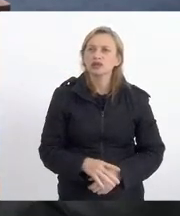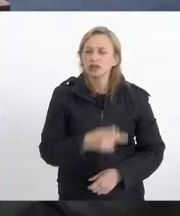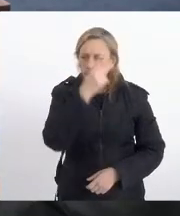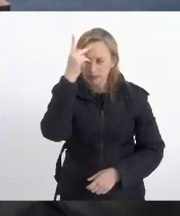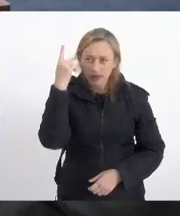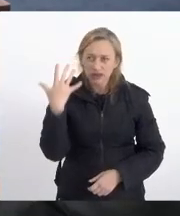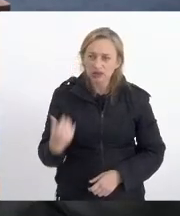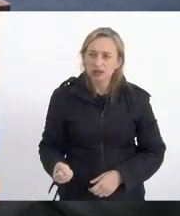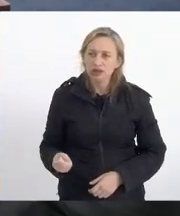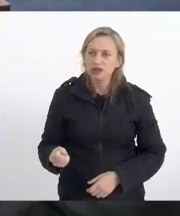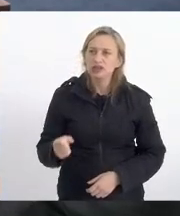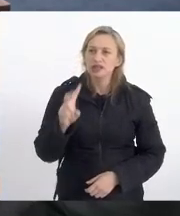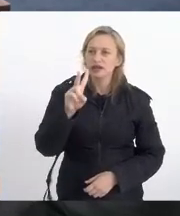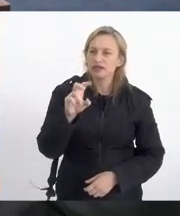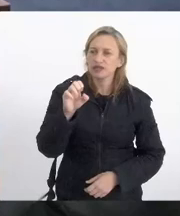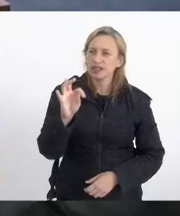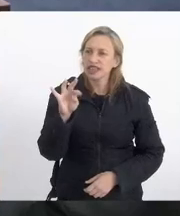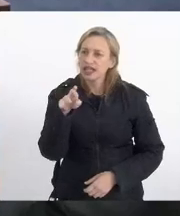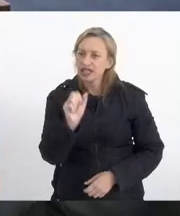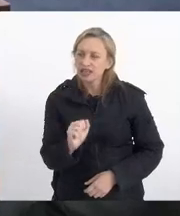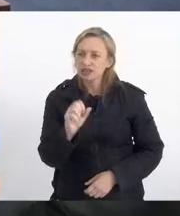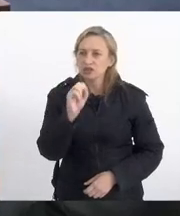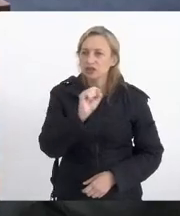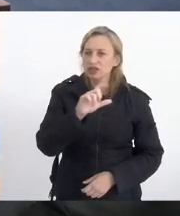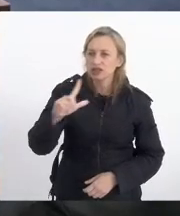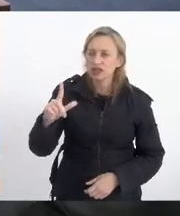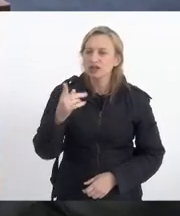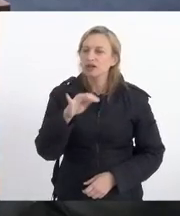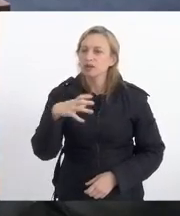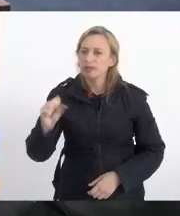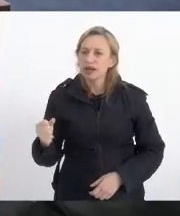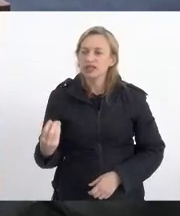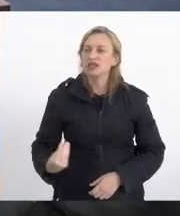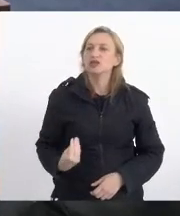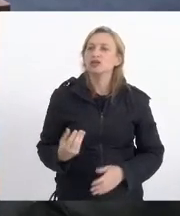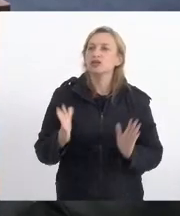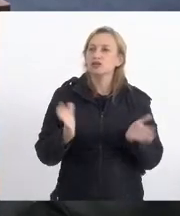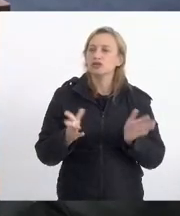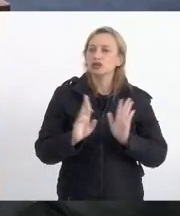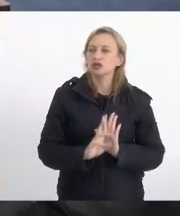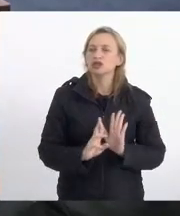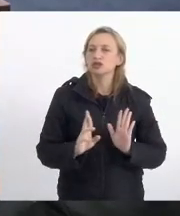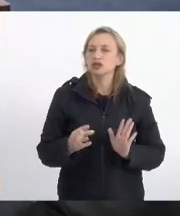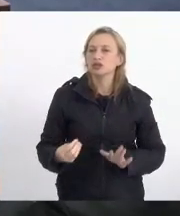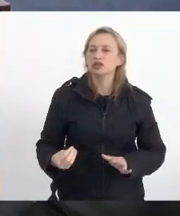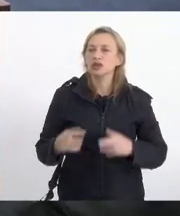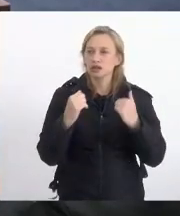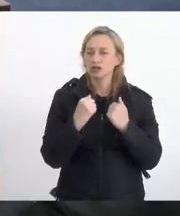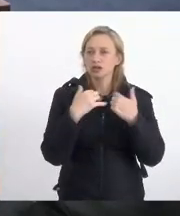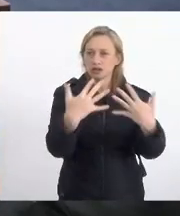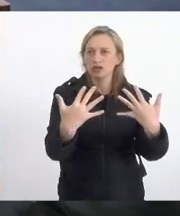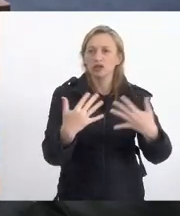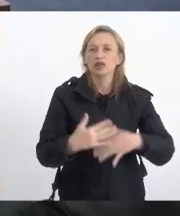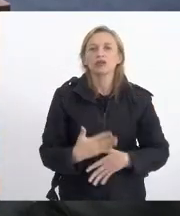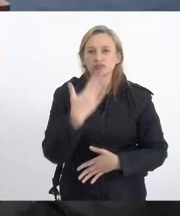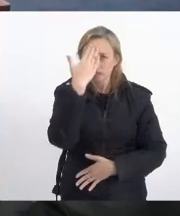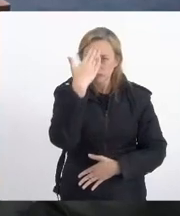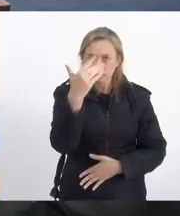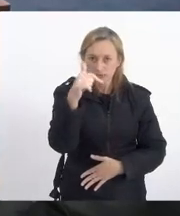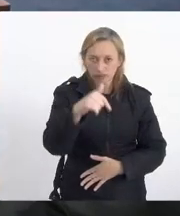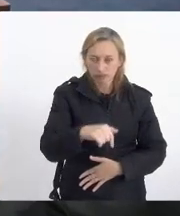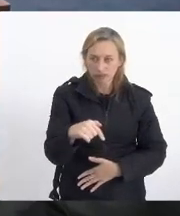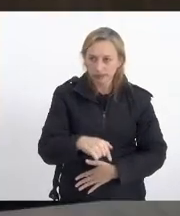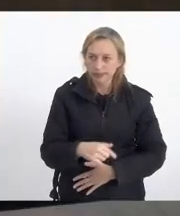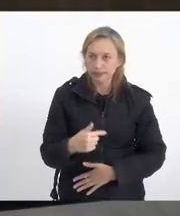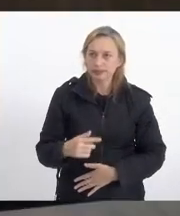pensionistas, veteranos, oficiais e praças que participam hoje dessa audiência. Eu vim aqui para agradecer,